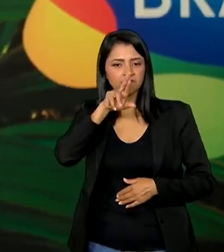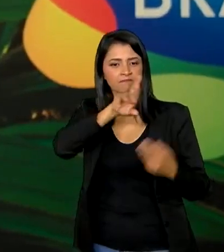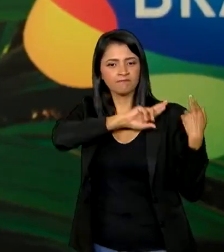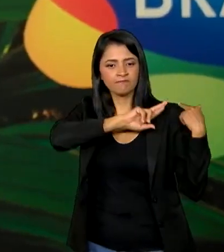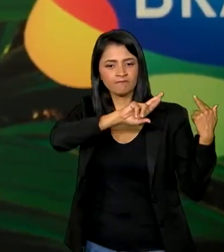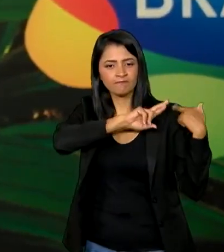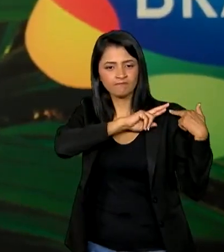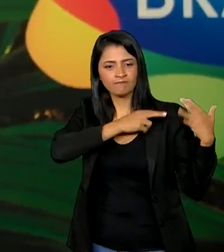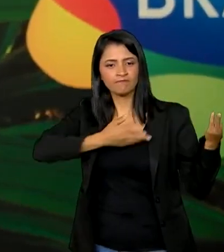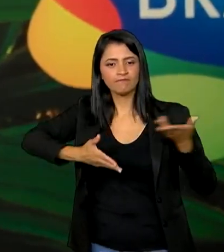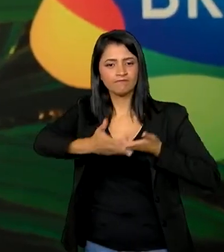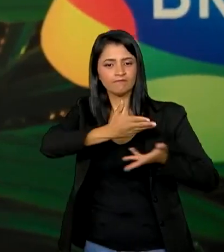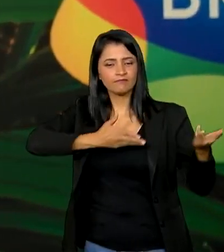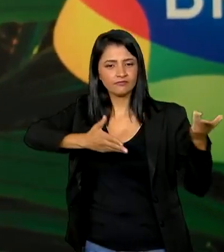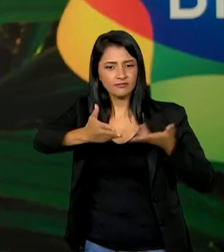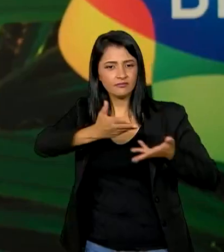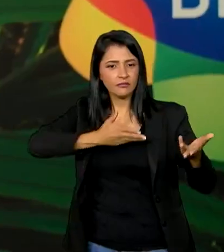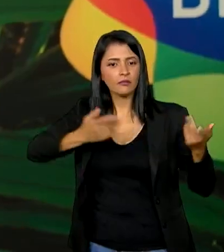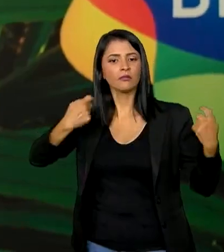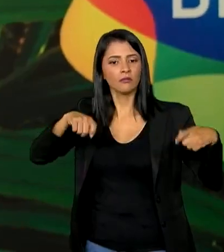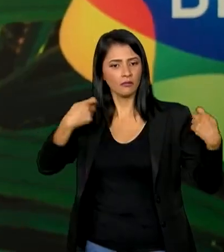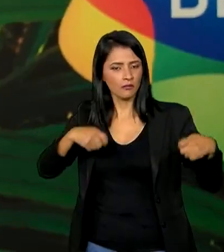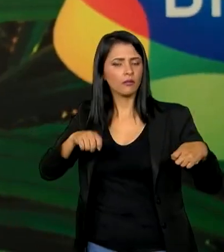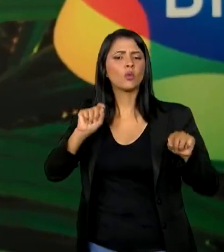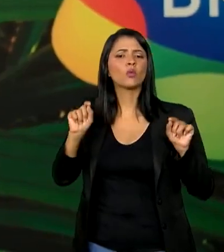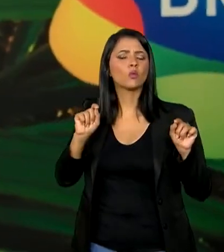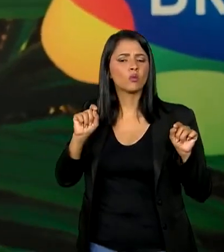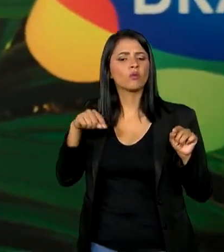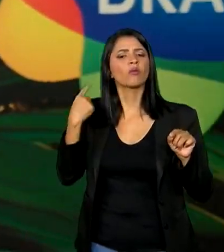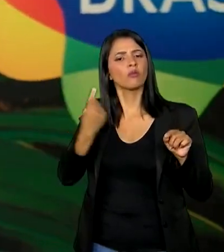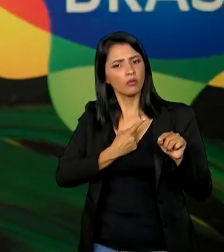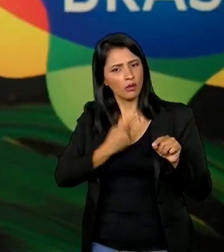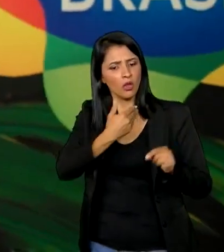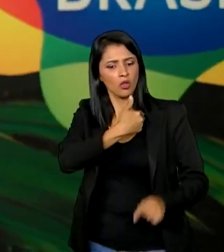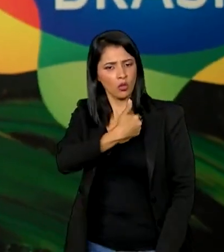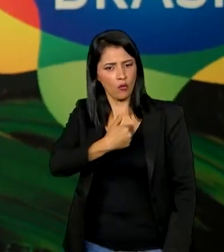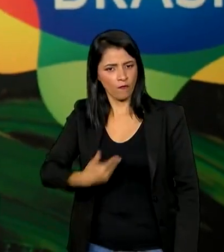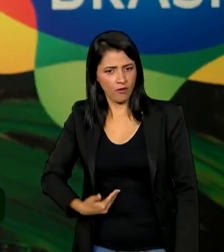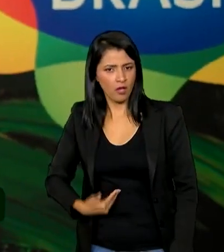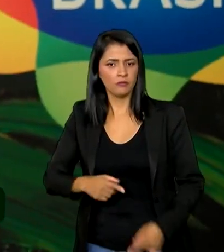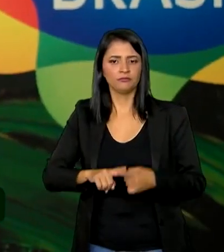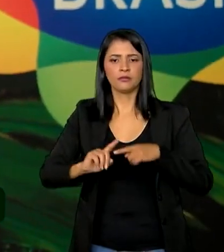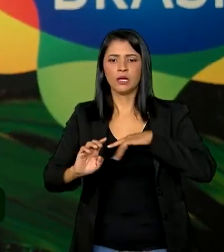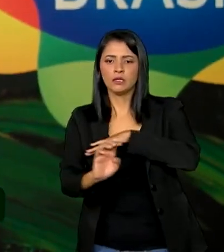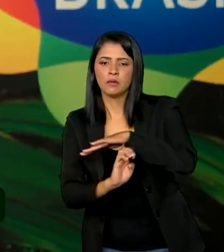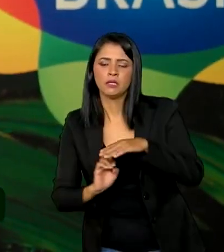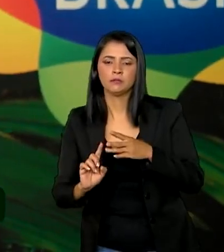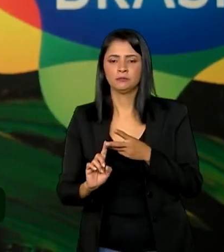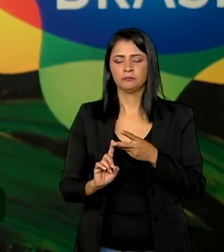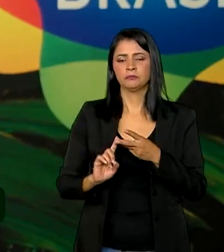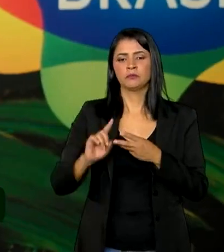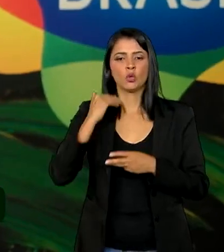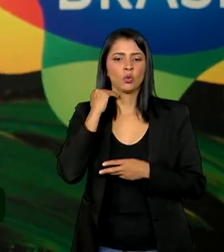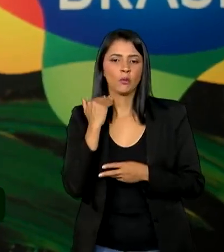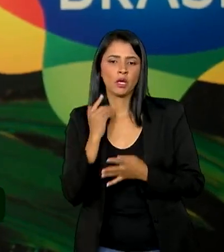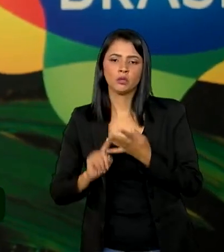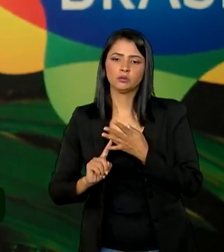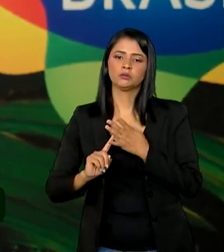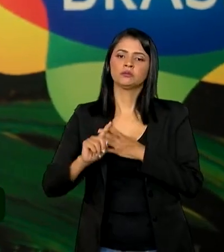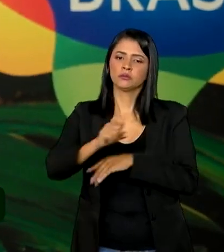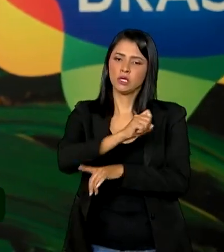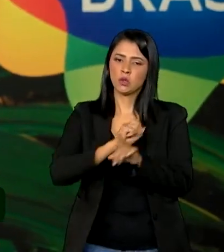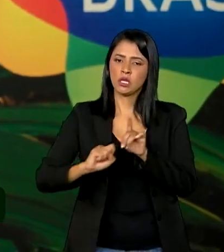Significa gerar e produzir um novo modelo de desenvolvimento que deixa a floresta em pé, mas os seus povos também. Qual a forma de gerar emprego e renda na Amazônia?